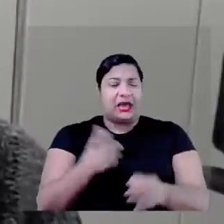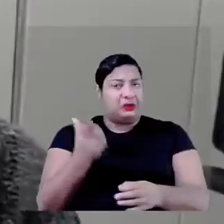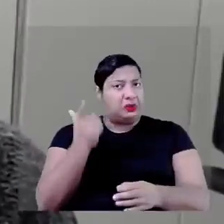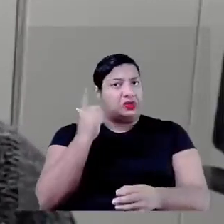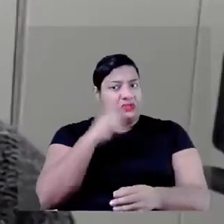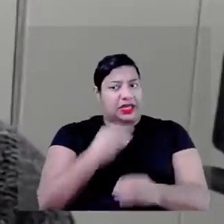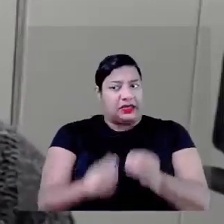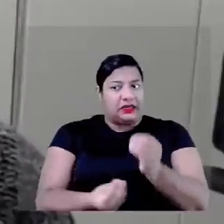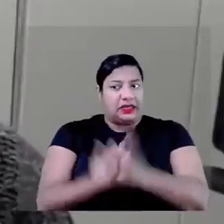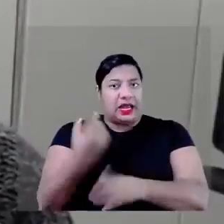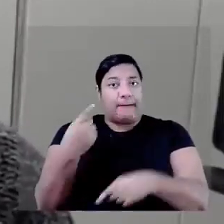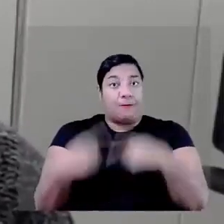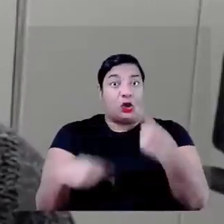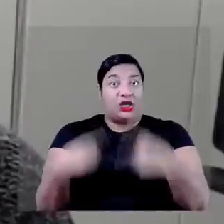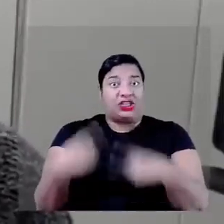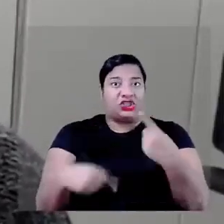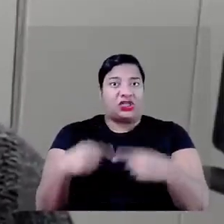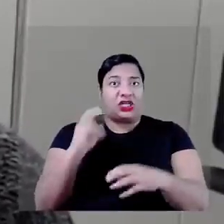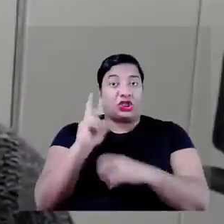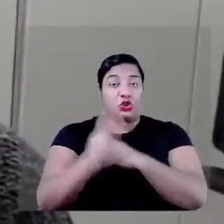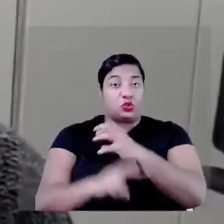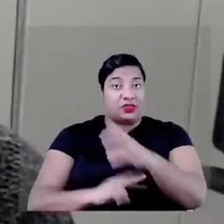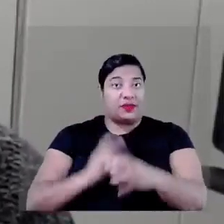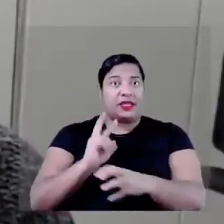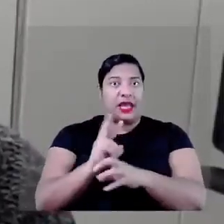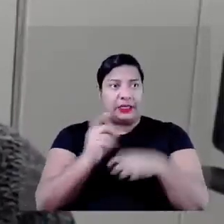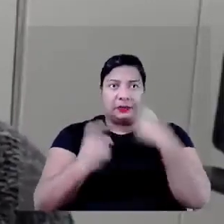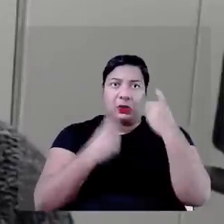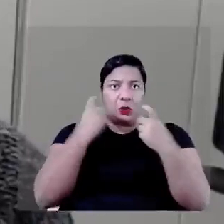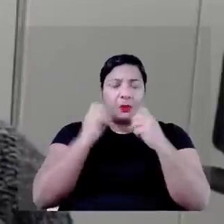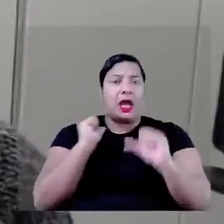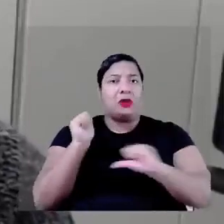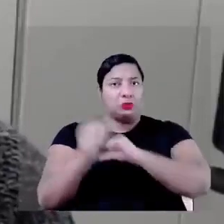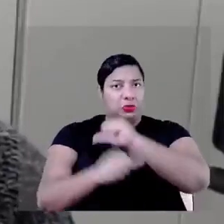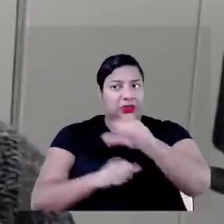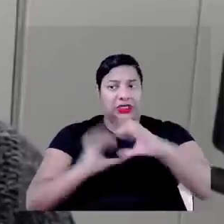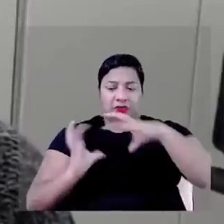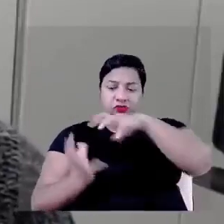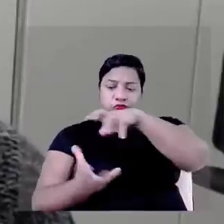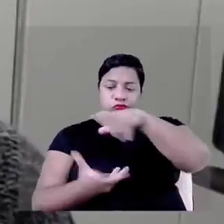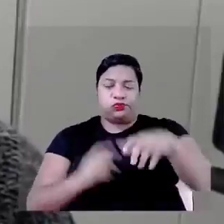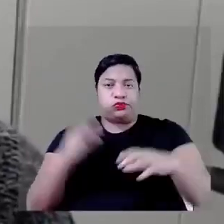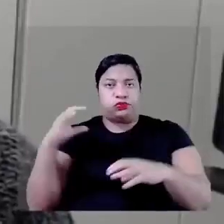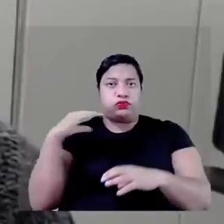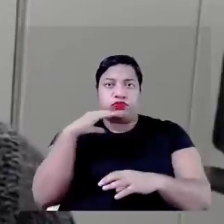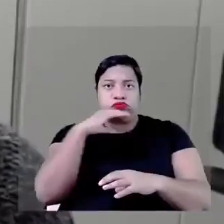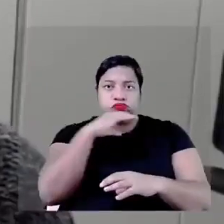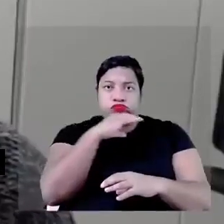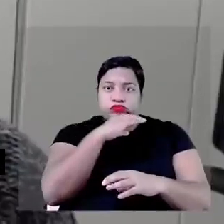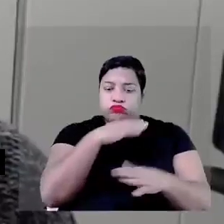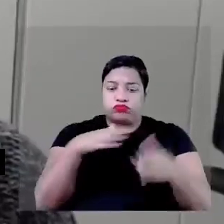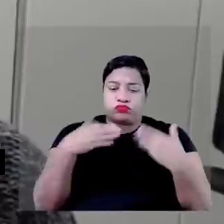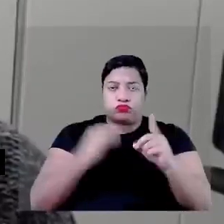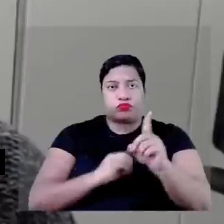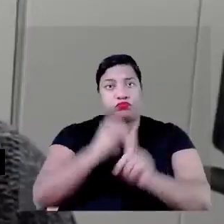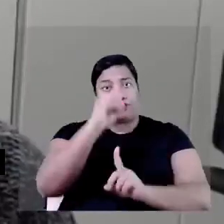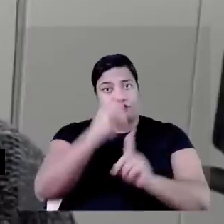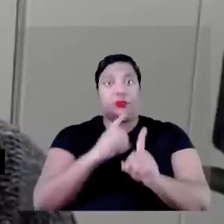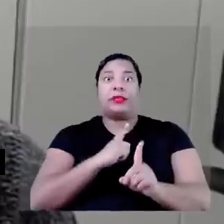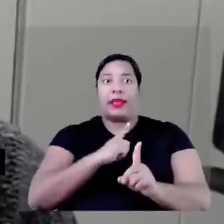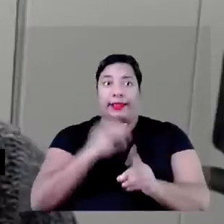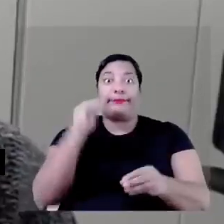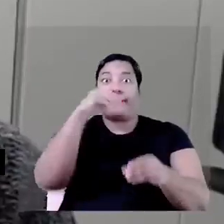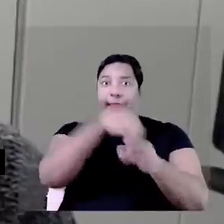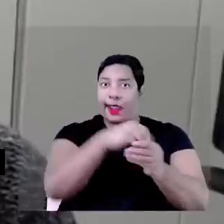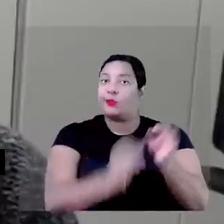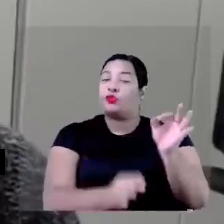sustentabilidade, e a questão da mudança climática tem vindo com muita força, né, dentro dessas políticas do Poder Judiciário. Então, se a